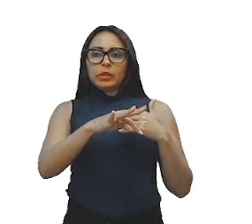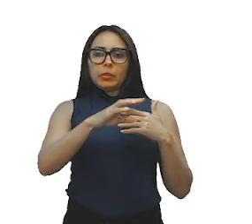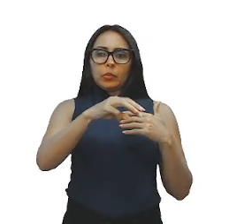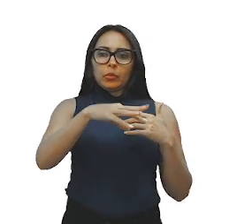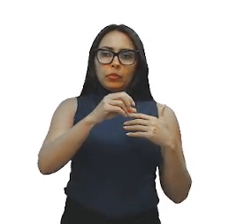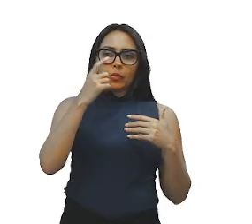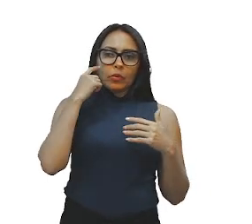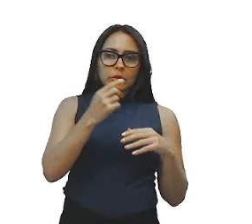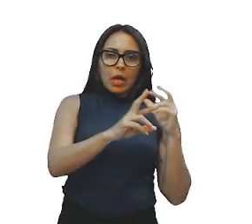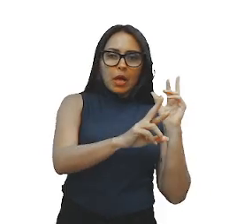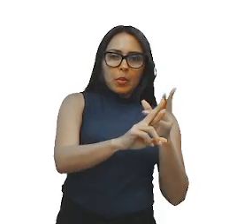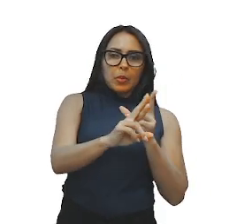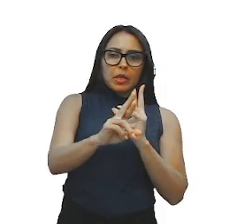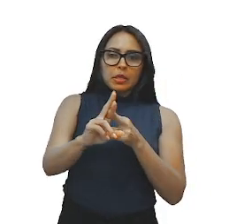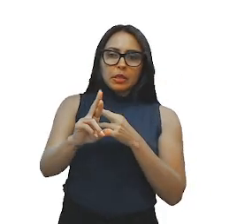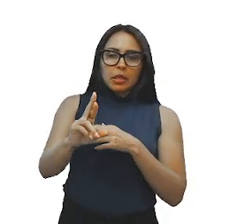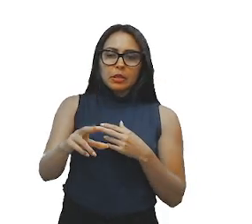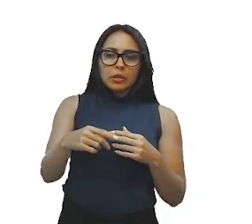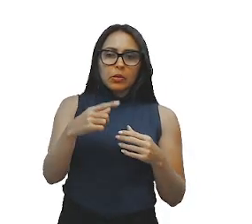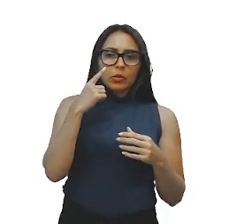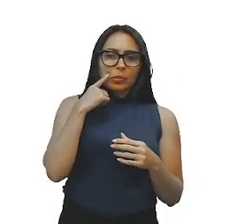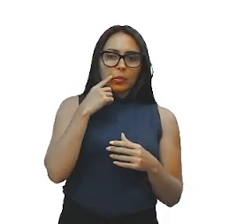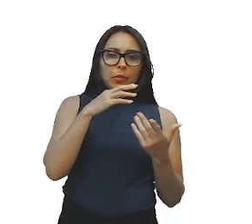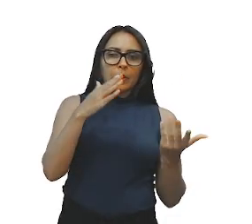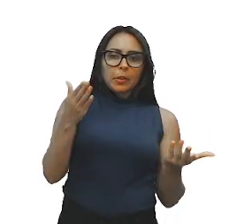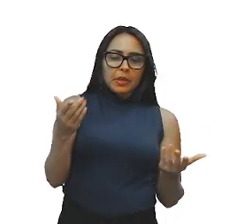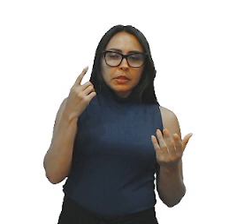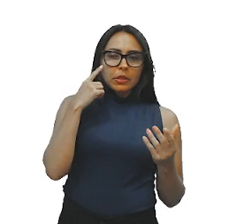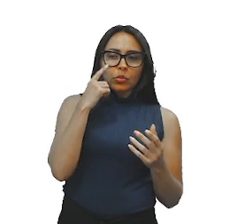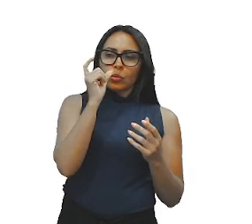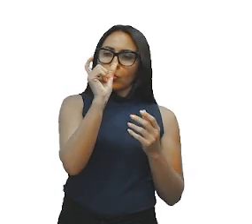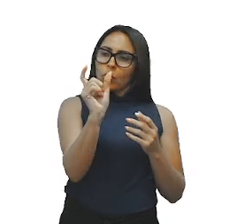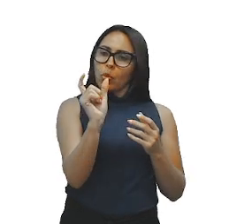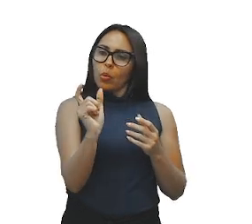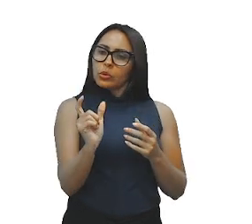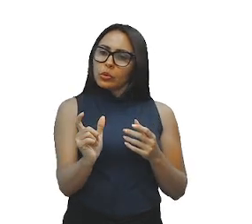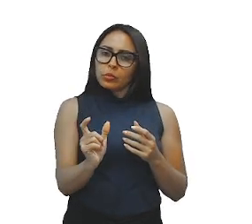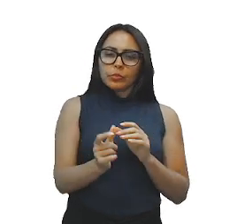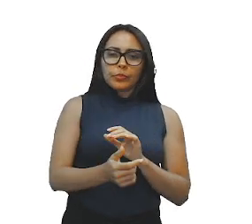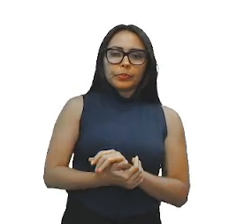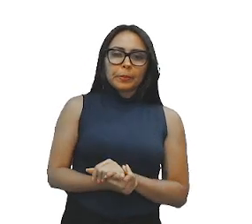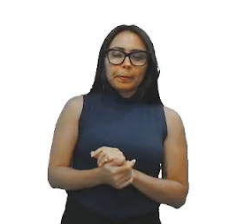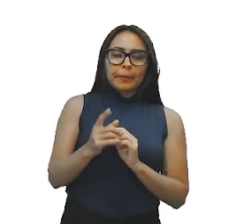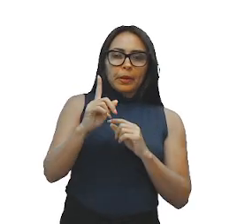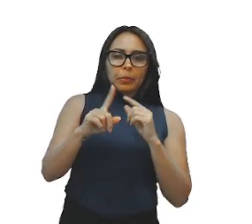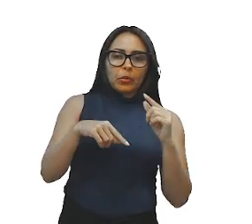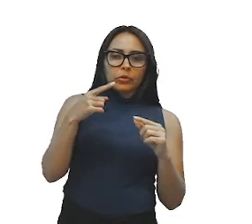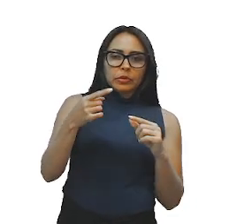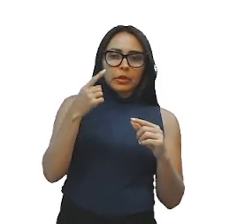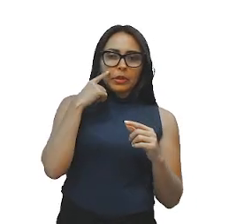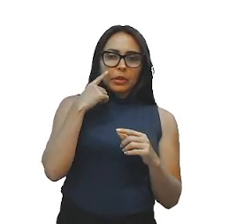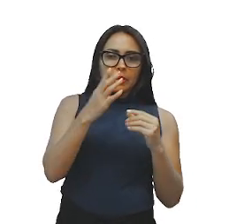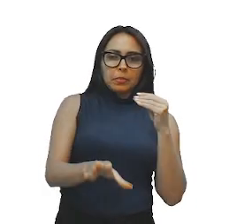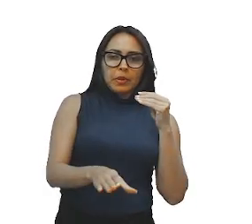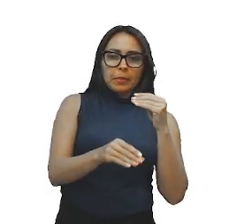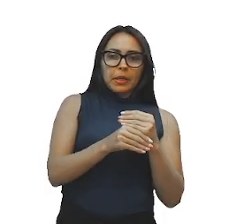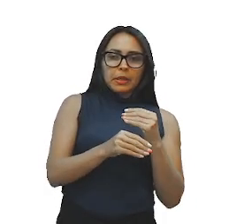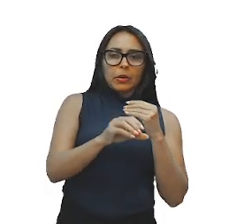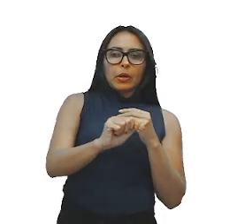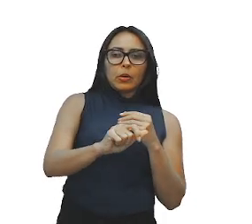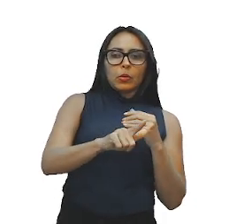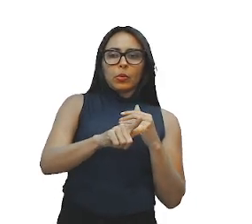do algoritmo com um pseudocódigo, que é o Portugal. Depois, um outro ponto, implementar o algoritmo,